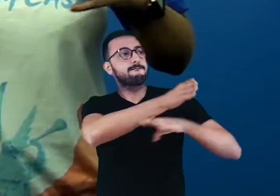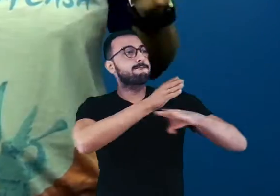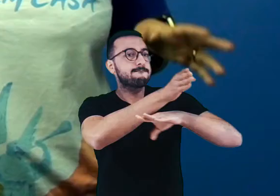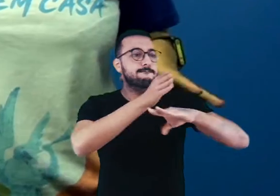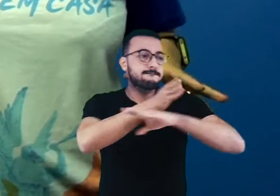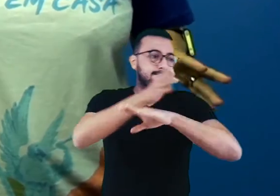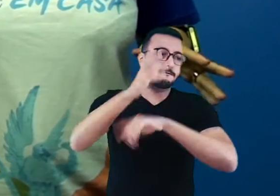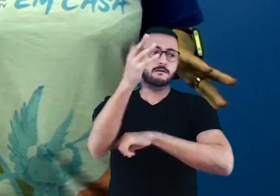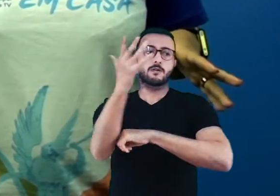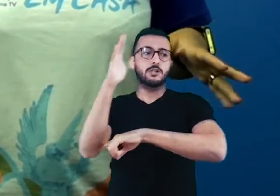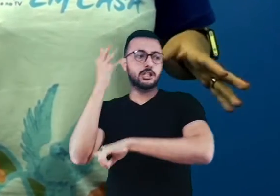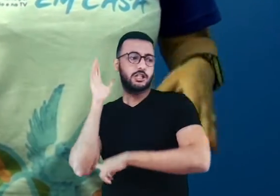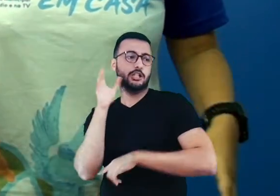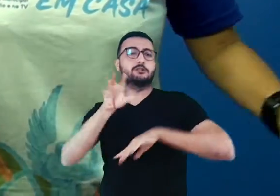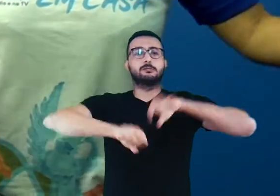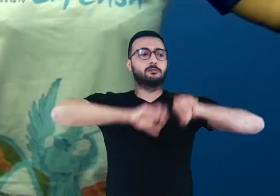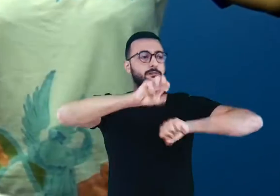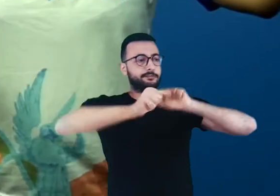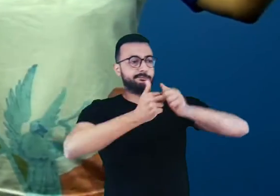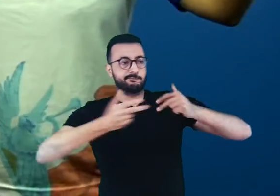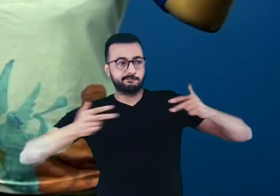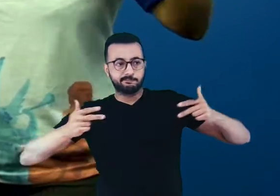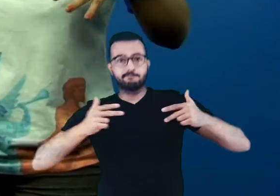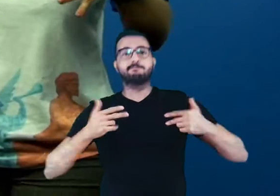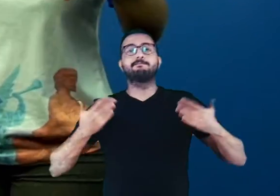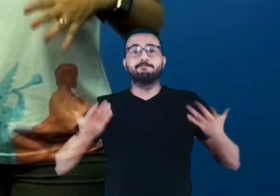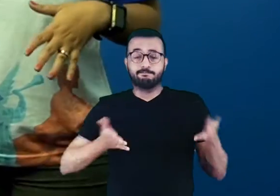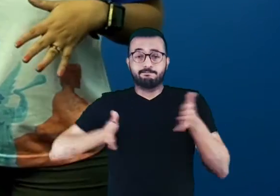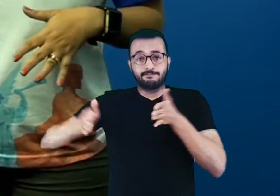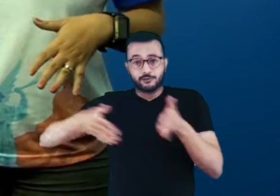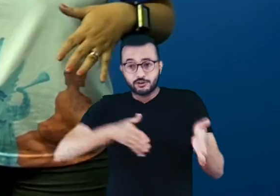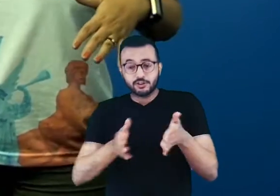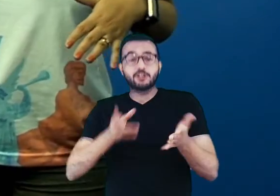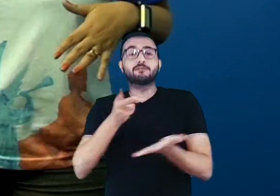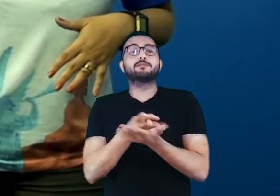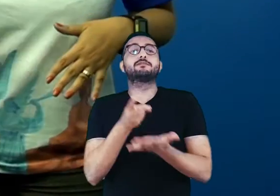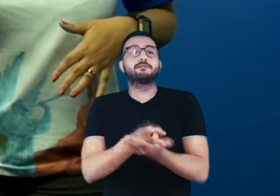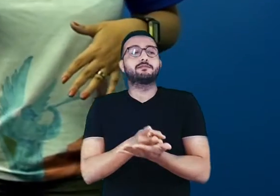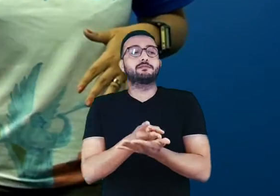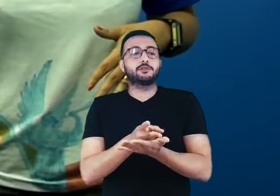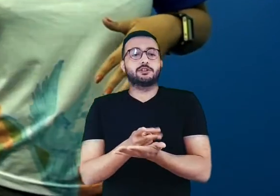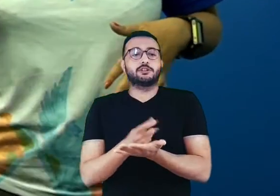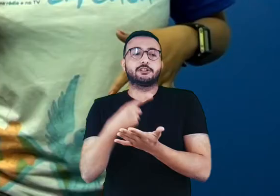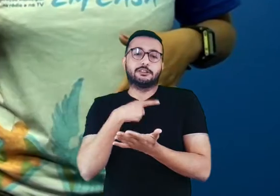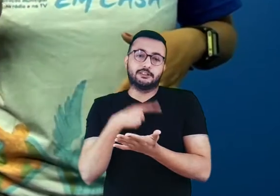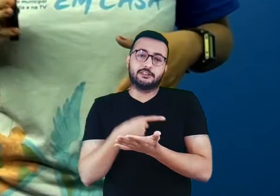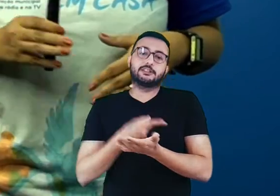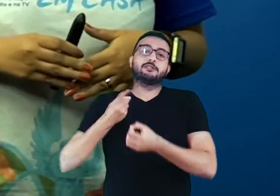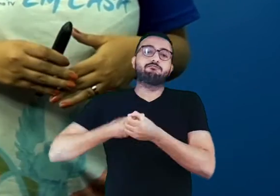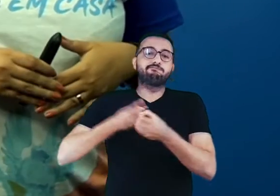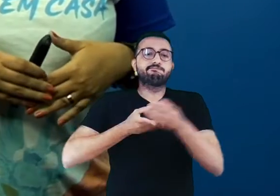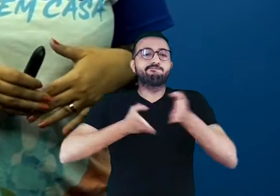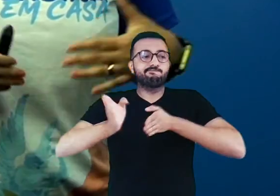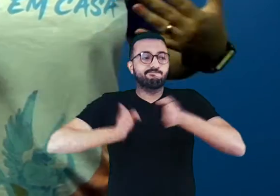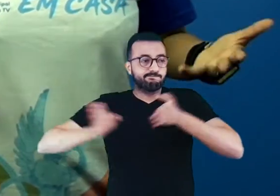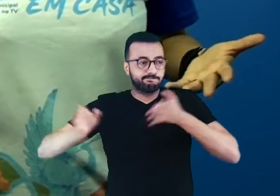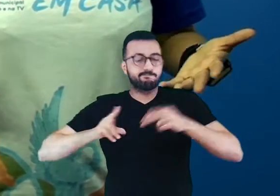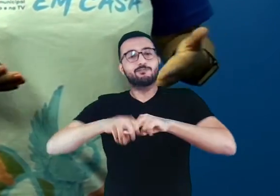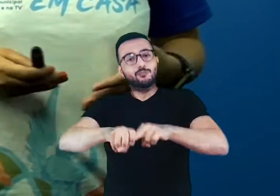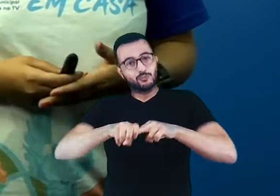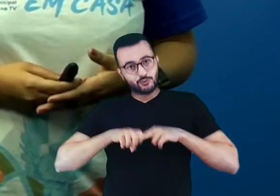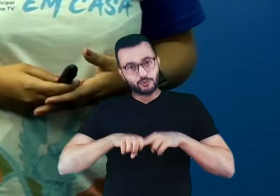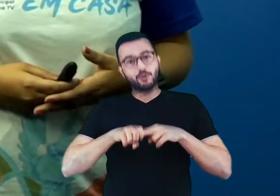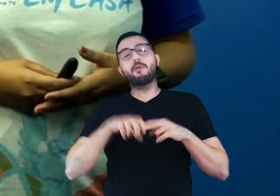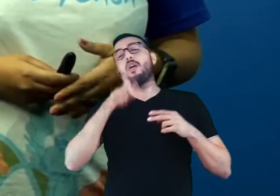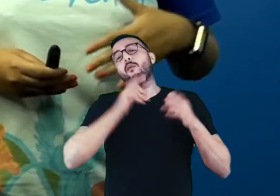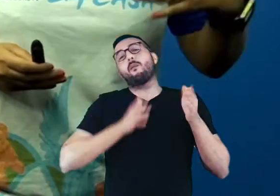matas e exploração das nossas riquezas, e que o caminho utilizado era sempre a interiorização através do